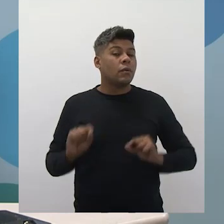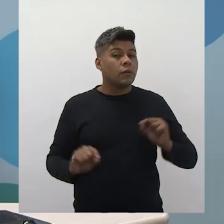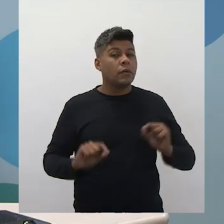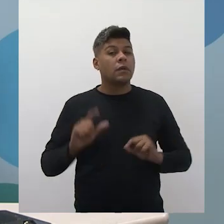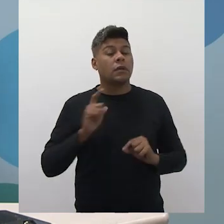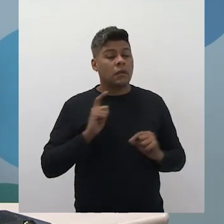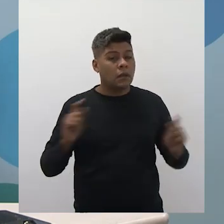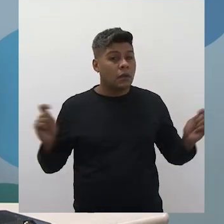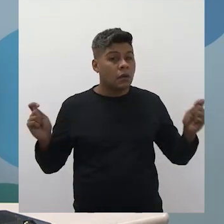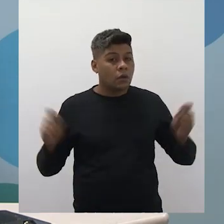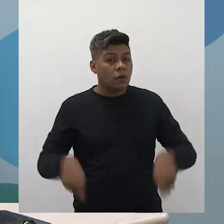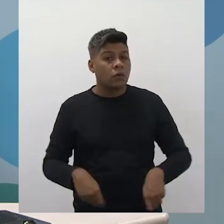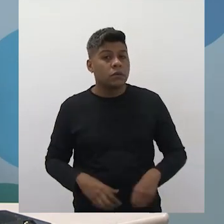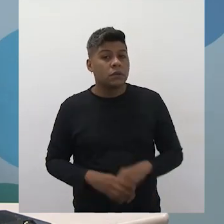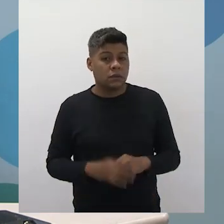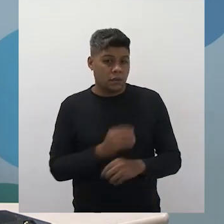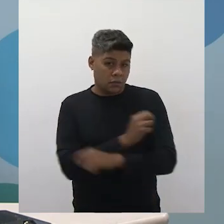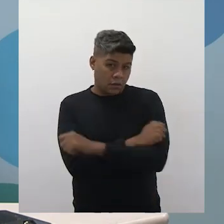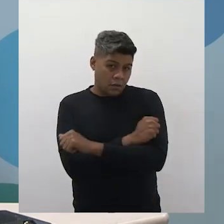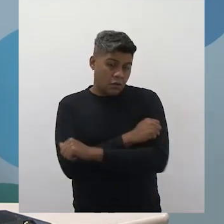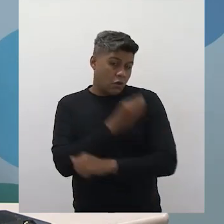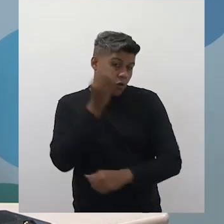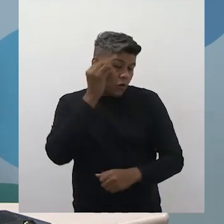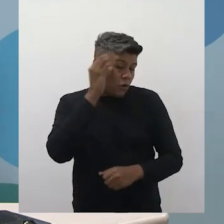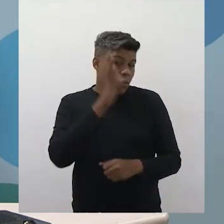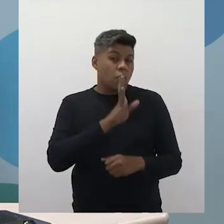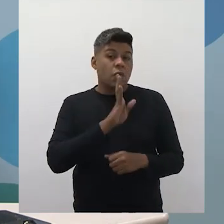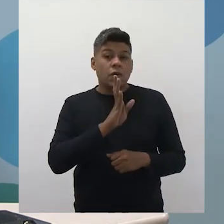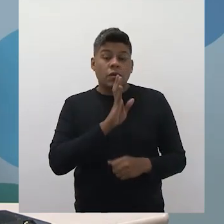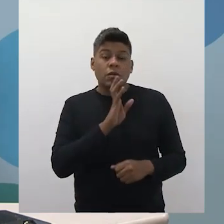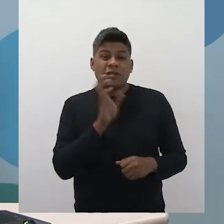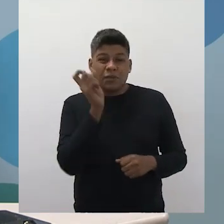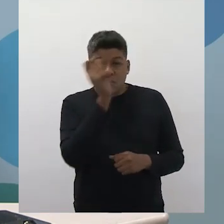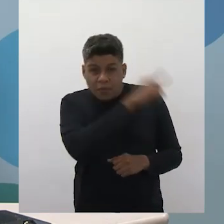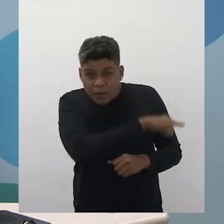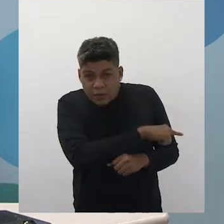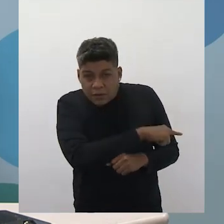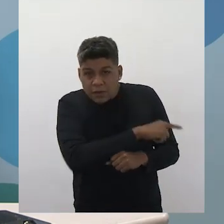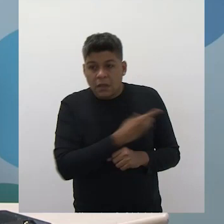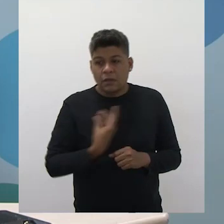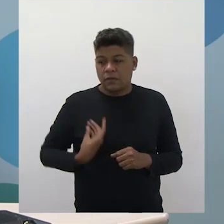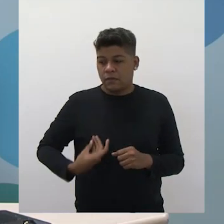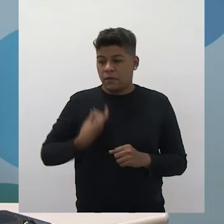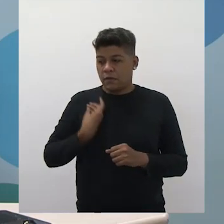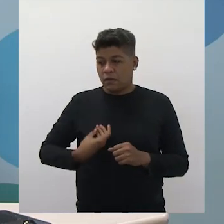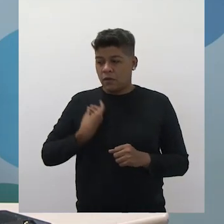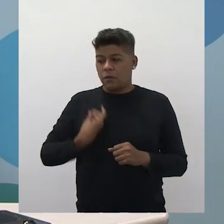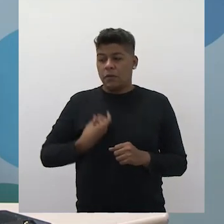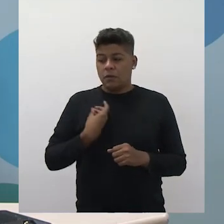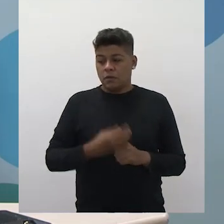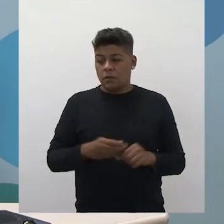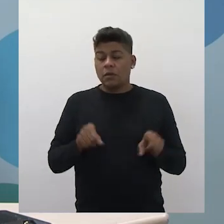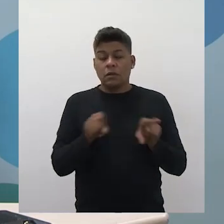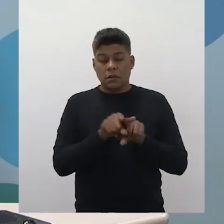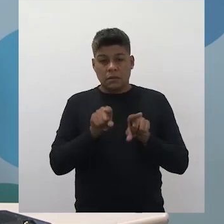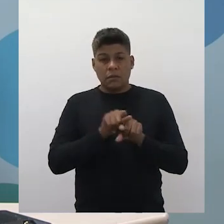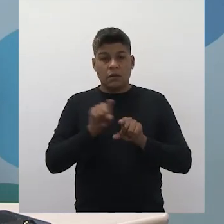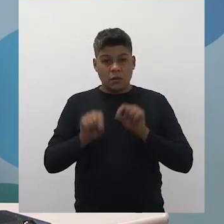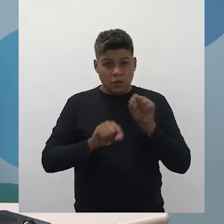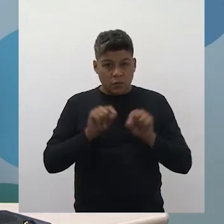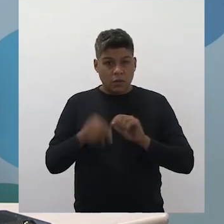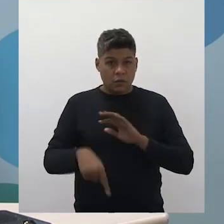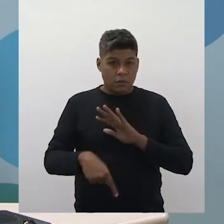essas condições do estudante tomarem conhecimento da complexidade de fenômenos, né, contemporâneos, também visar a